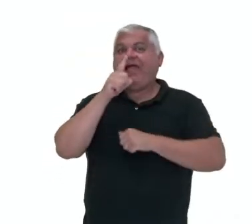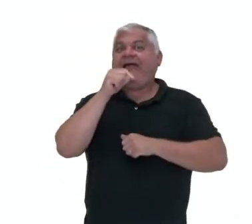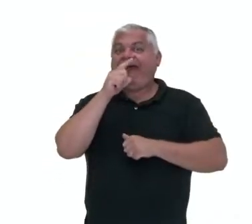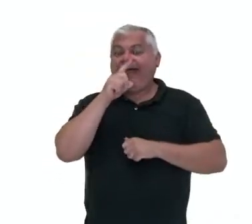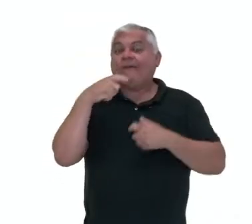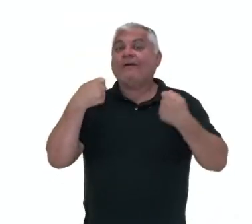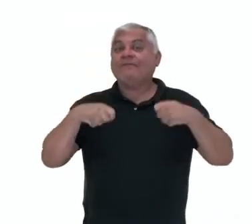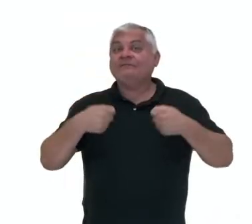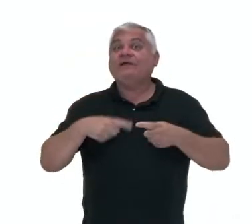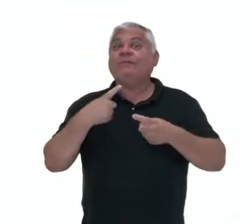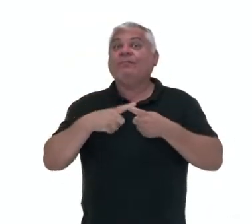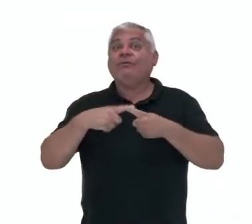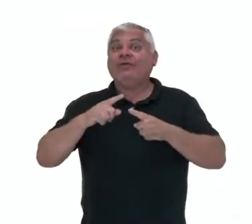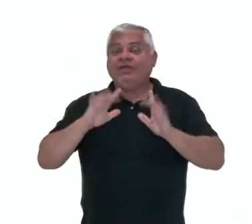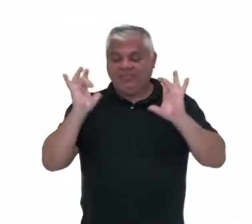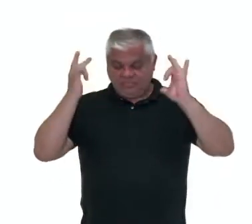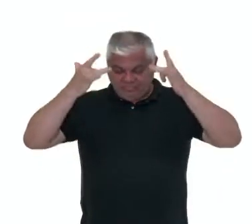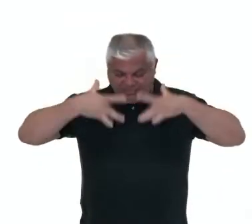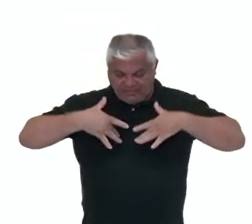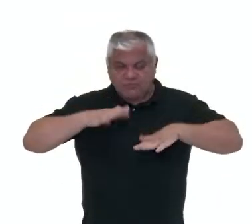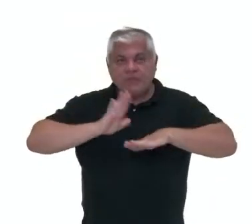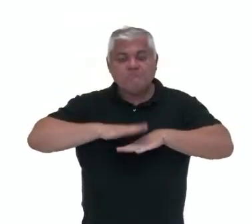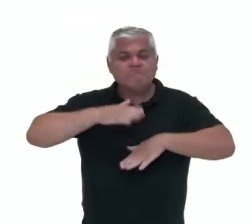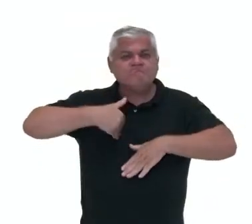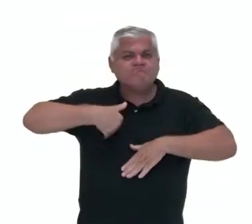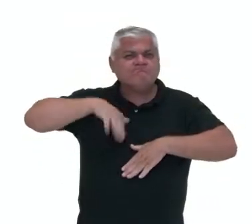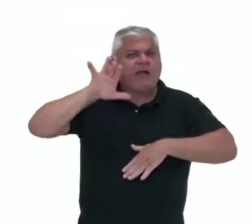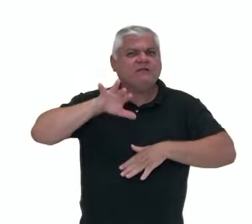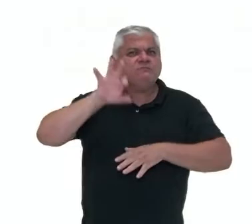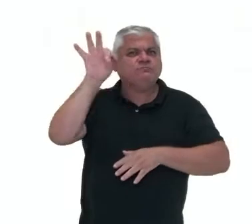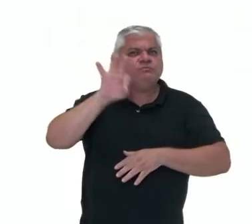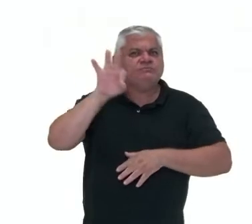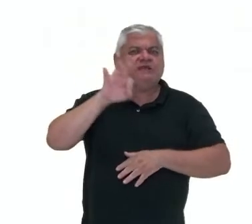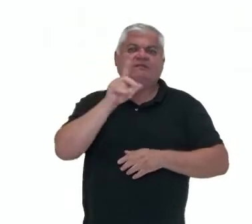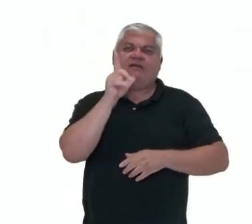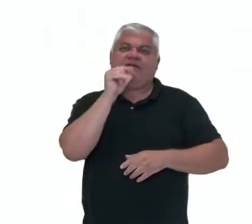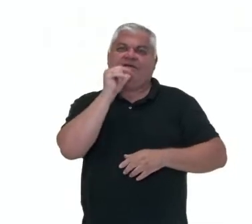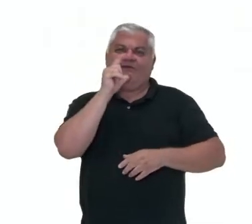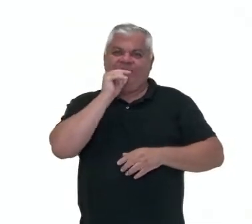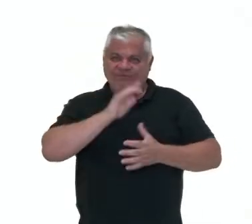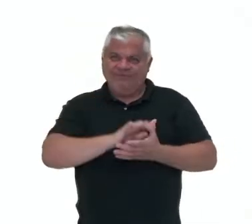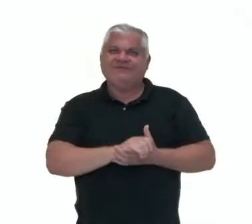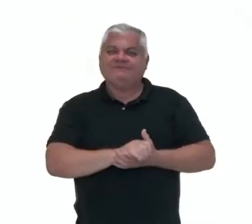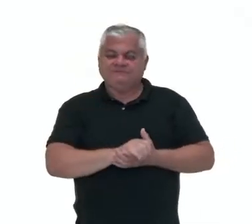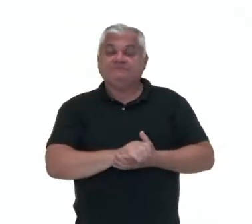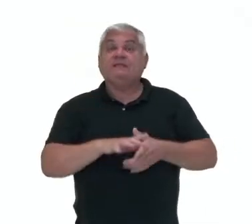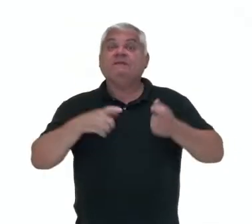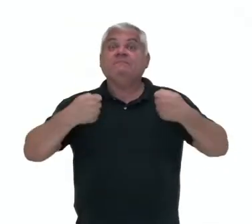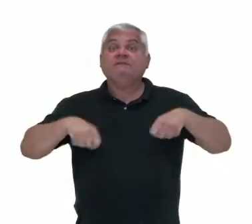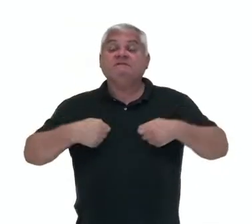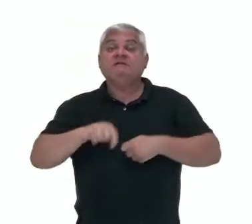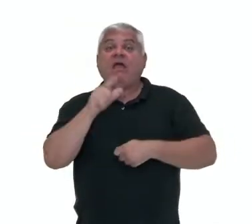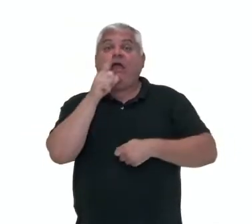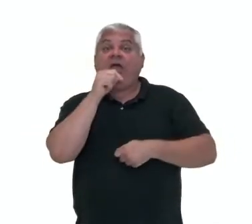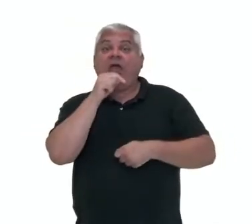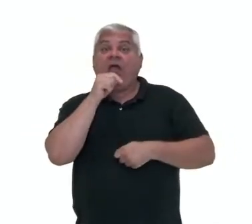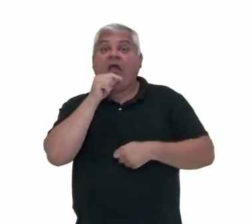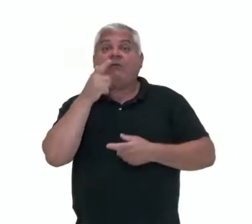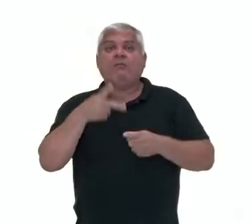corpo é composto aí na sua maioria por água. Precisamos da água para manter